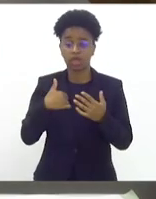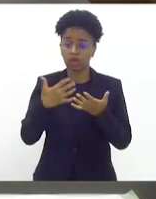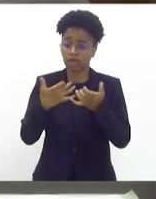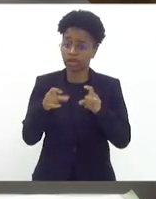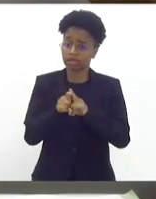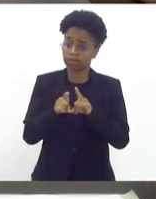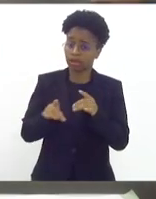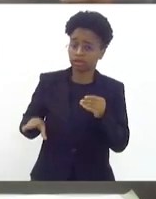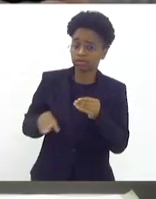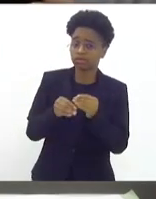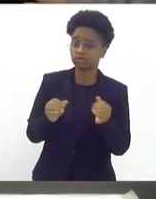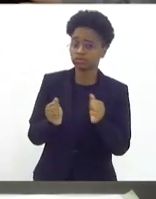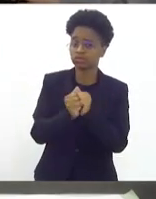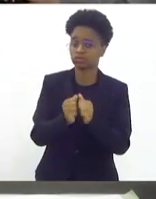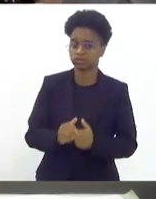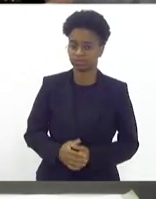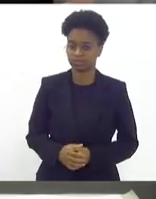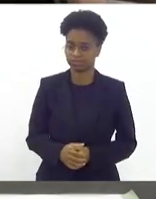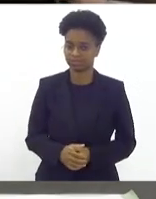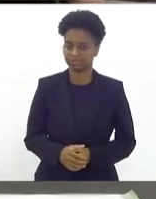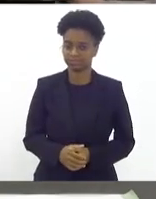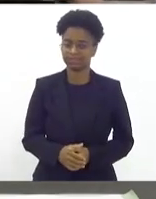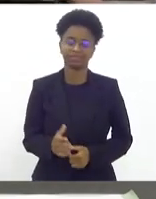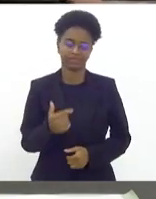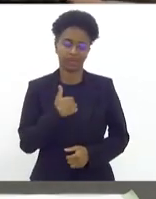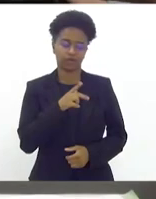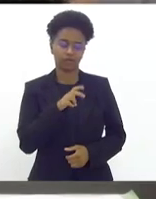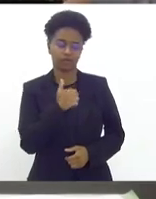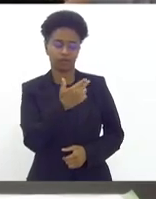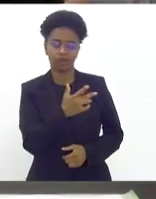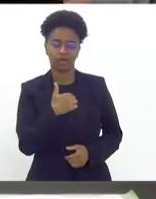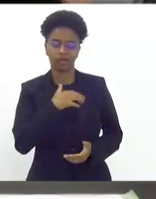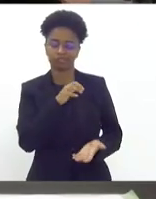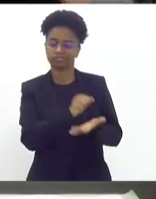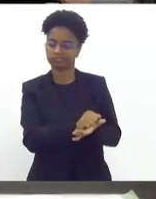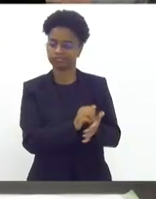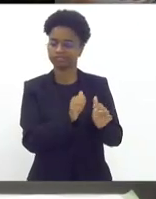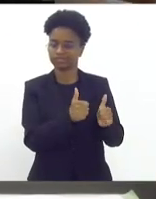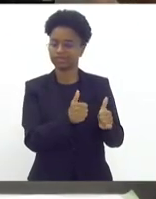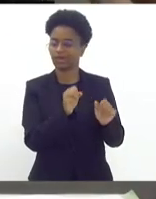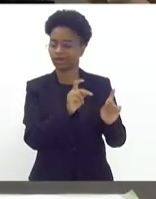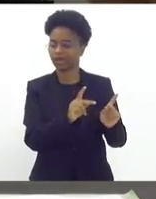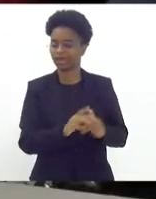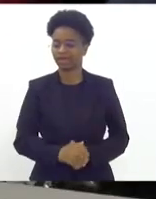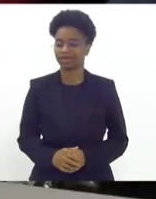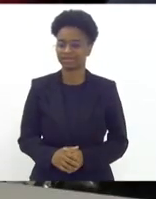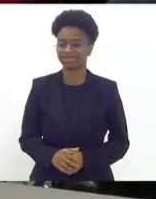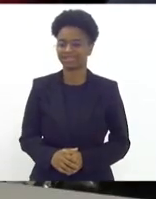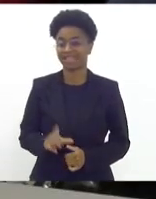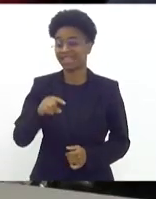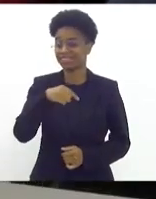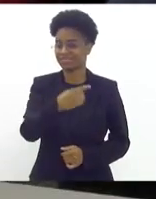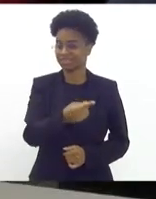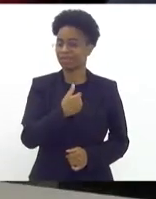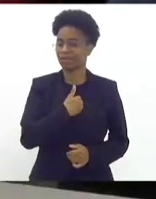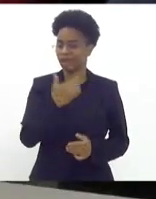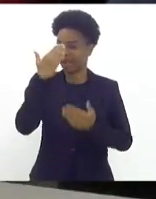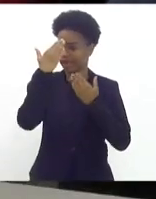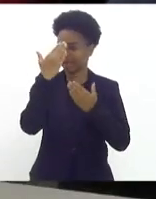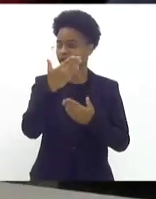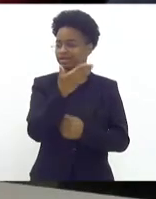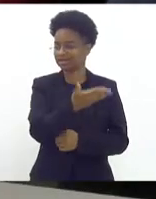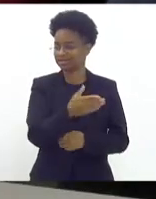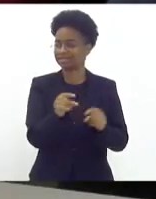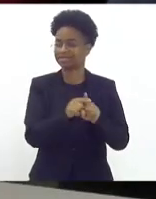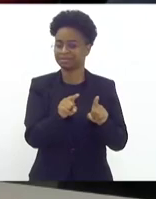incluído. Vou consignar, deputado Carlos Miguel. Vou registrar e pode deixar aqui. Na próxima vez, Vossa